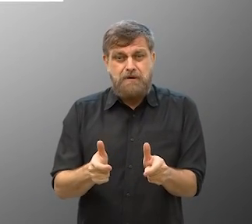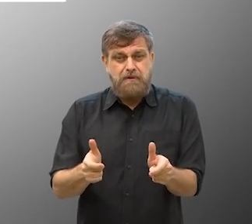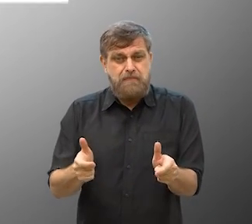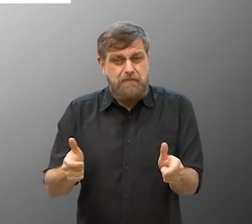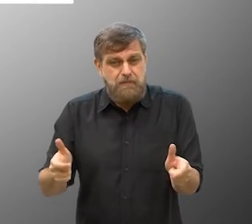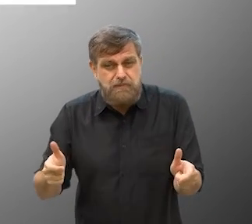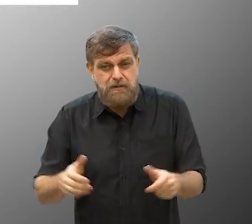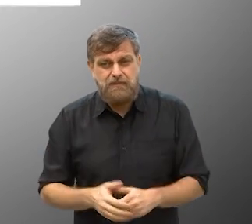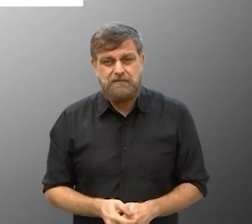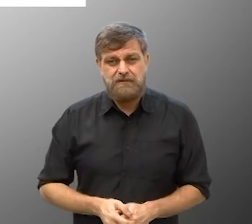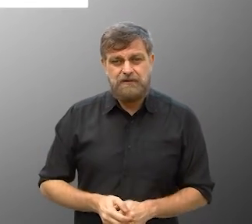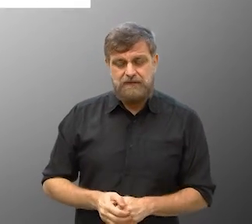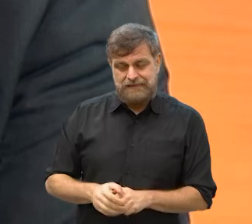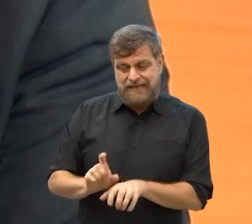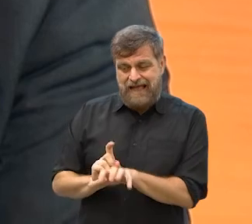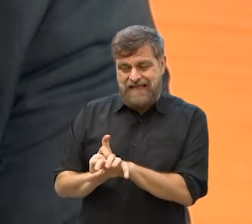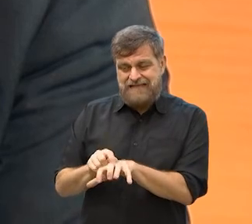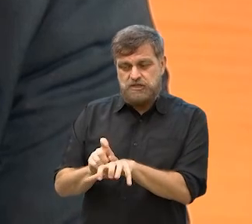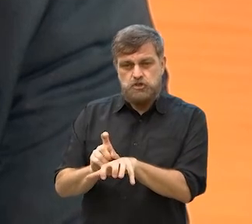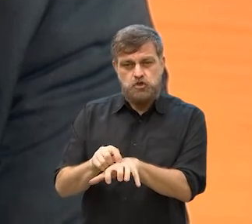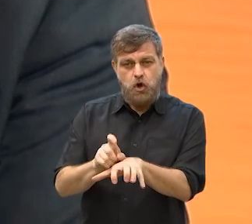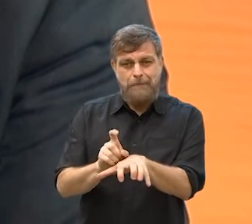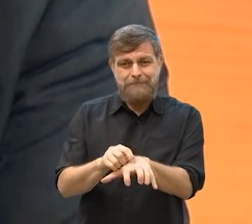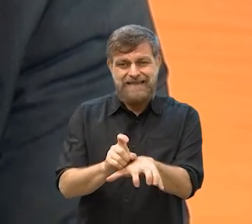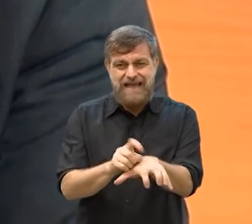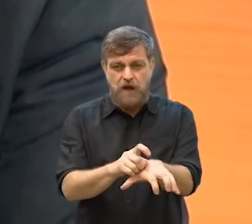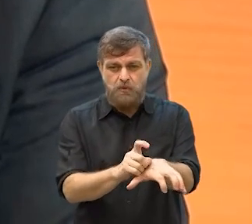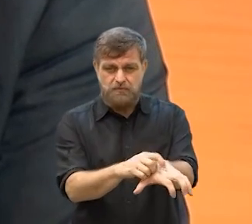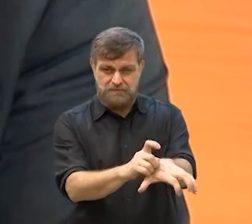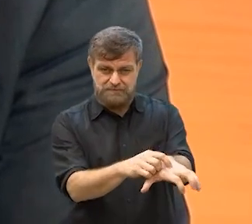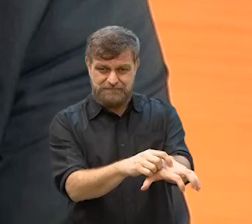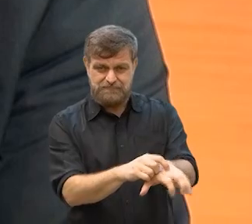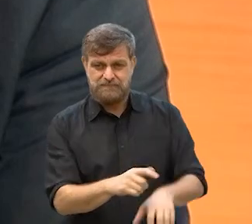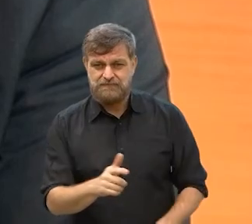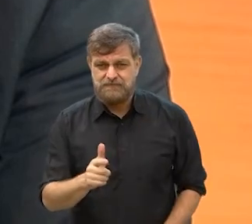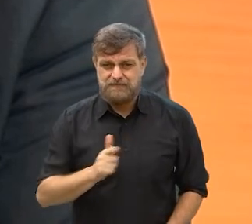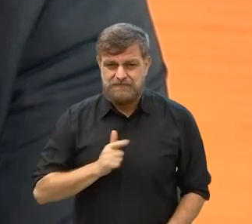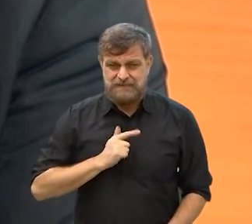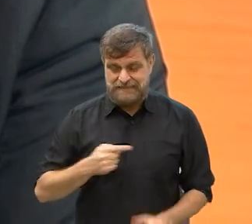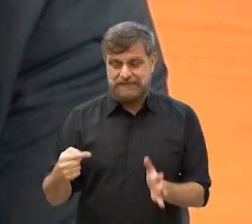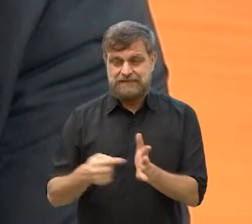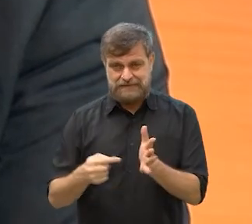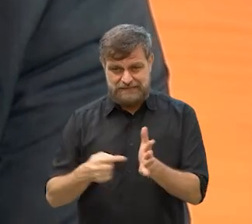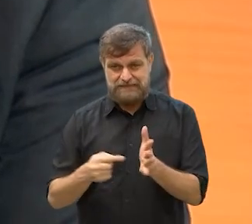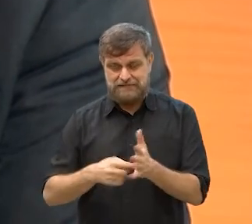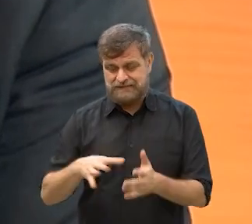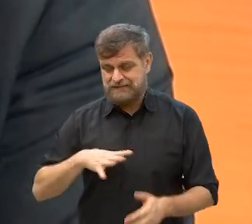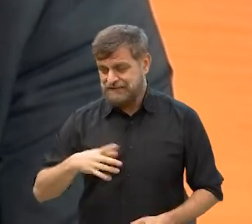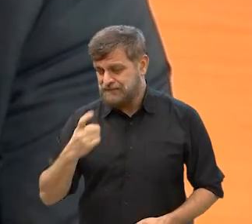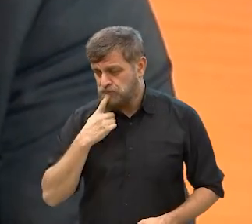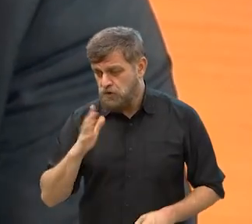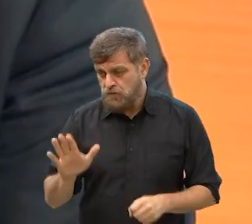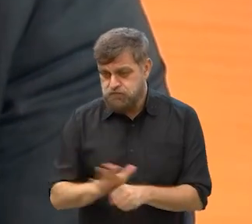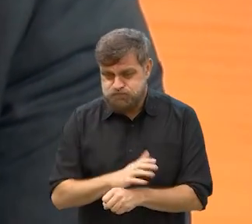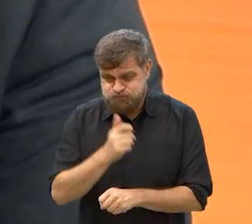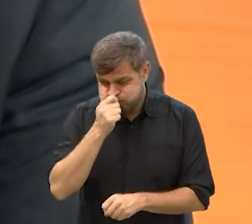significativo de escorpiões, denúncias na cidade de Campinas por